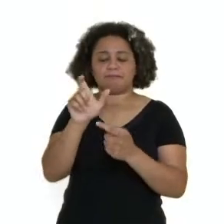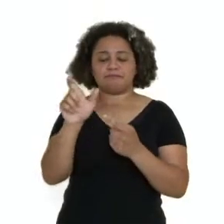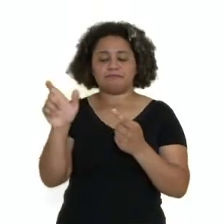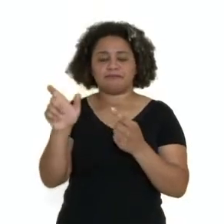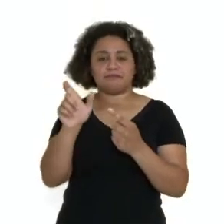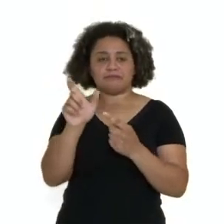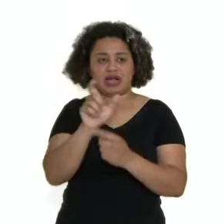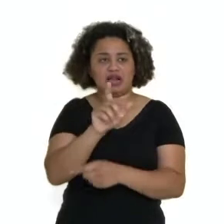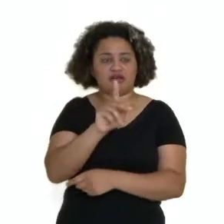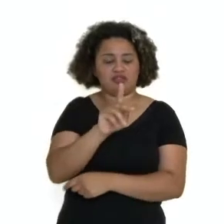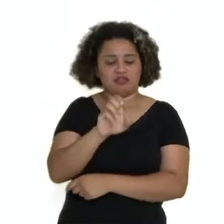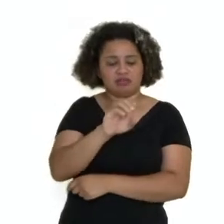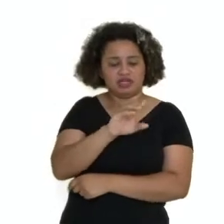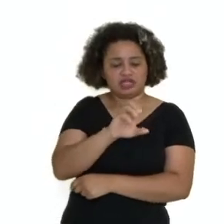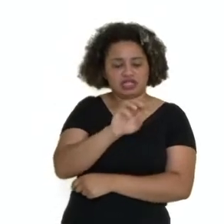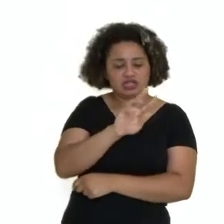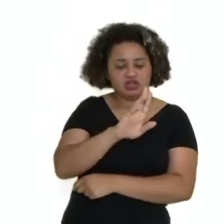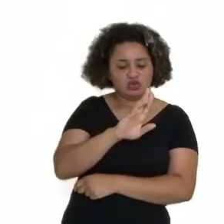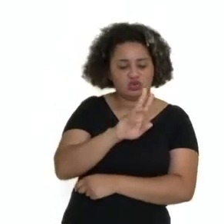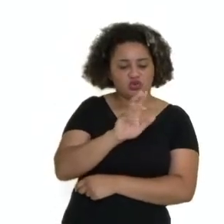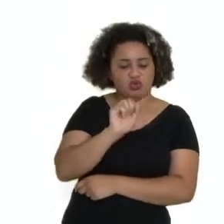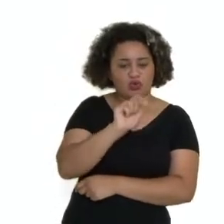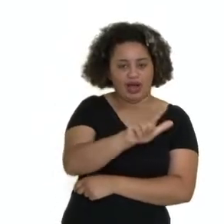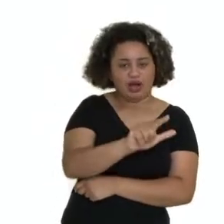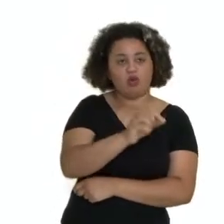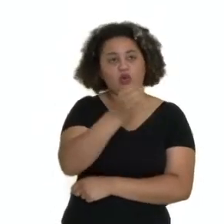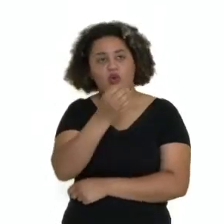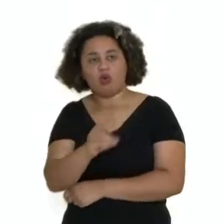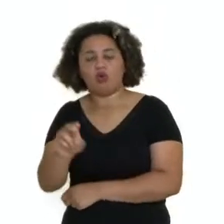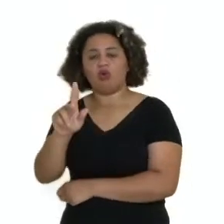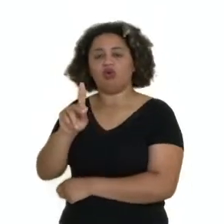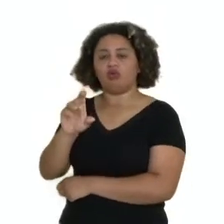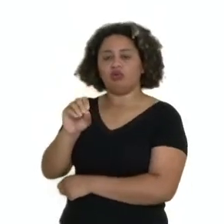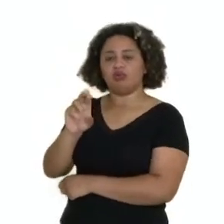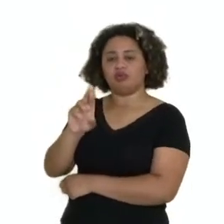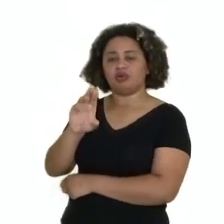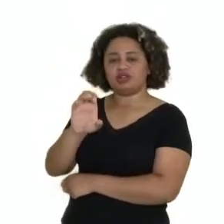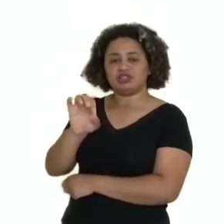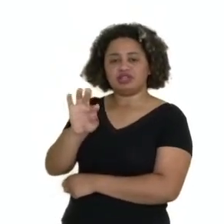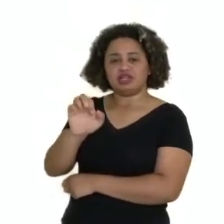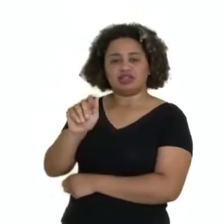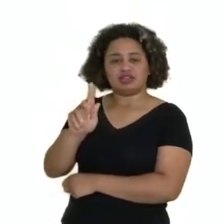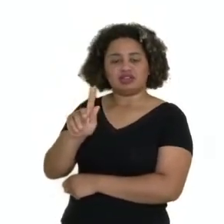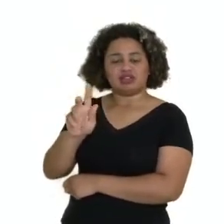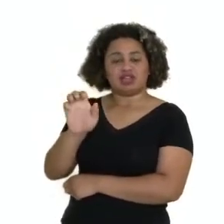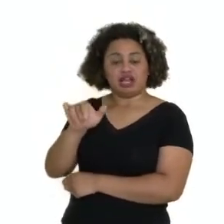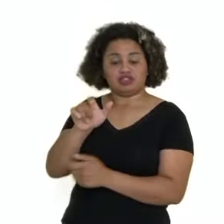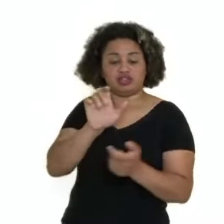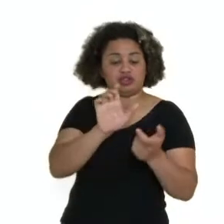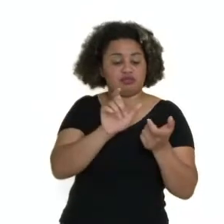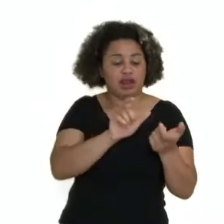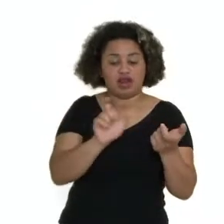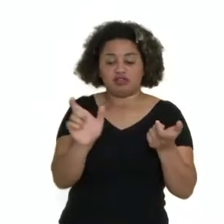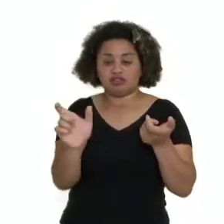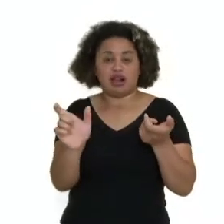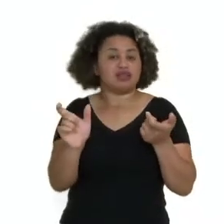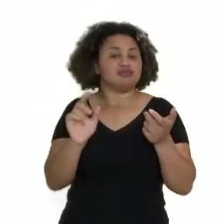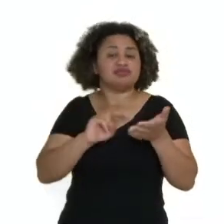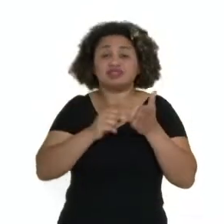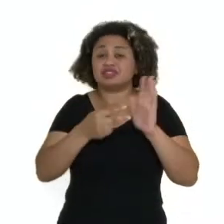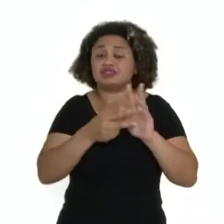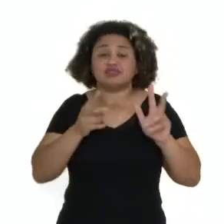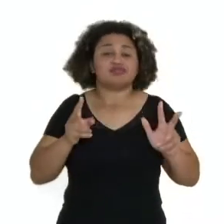percentual ou porcentagem, tá? Os dois termos, eles se referem à mesma coisa, ou seja,